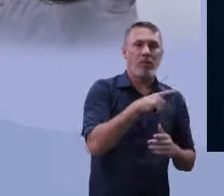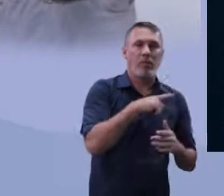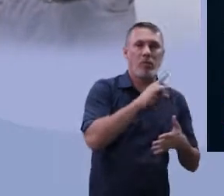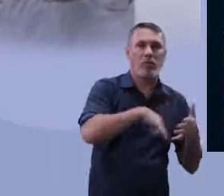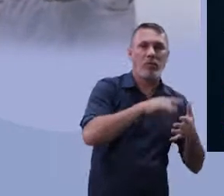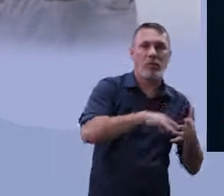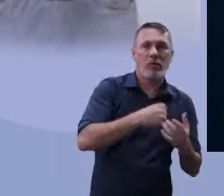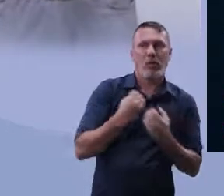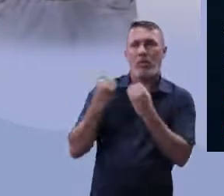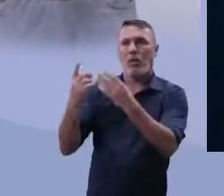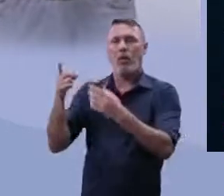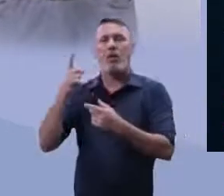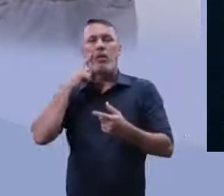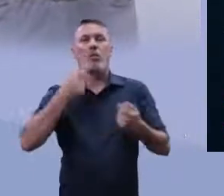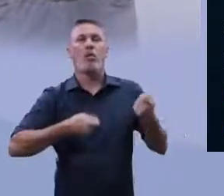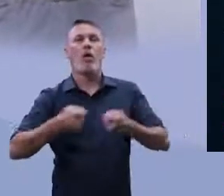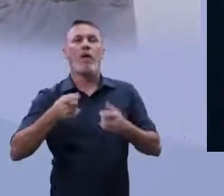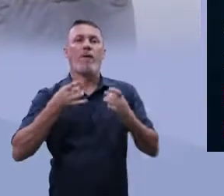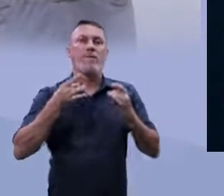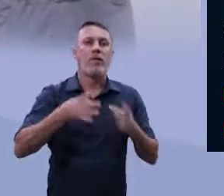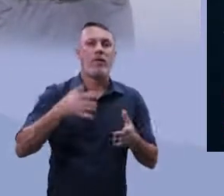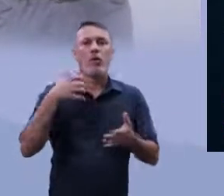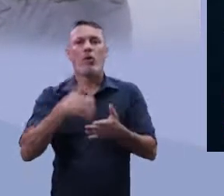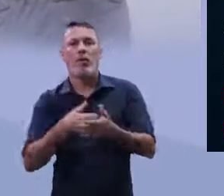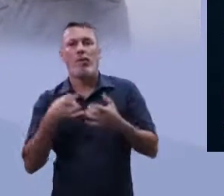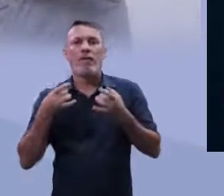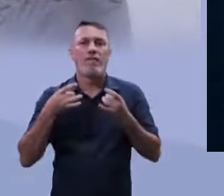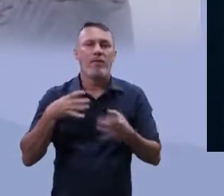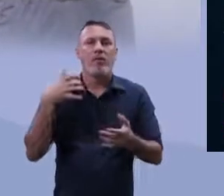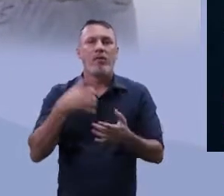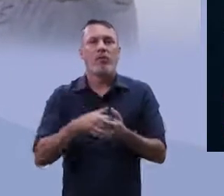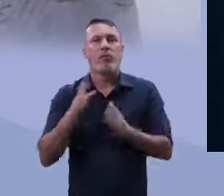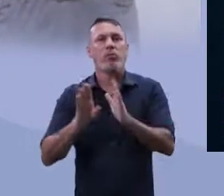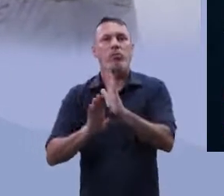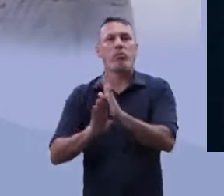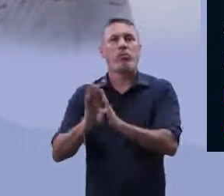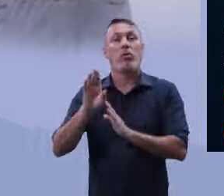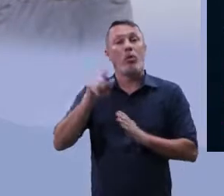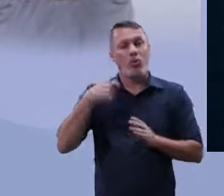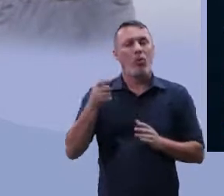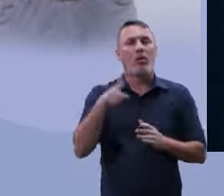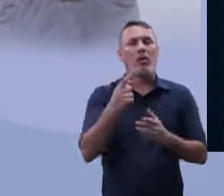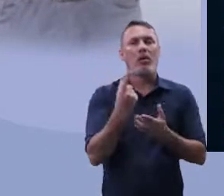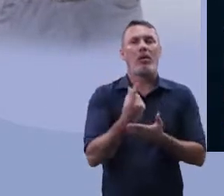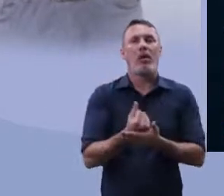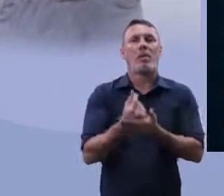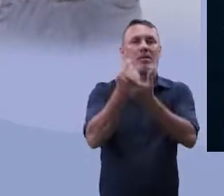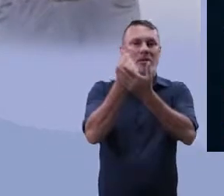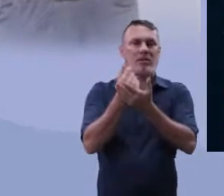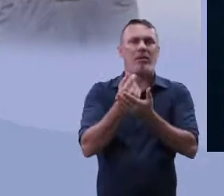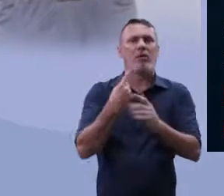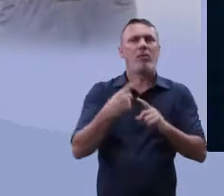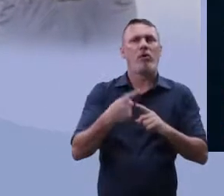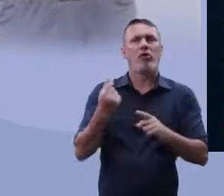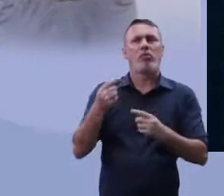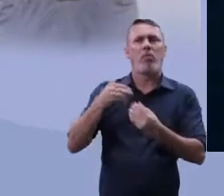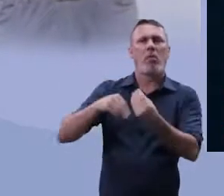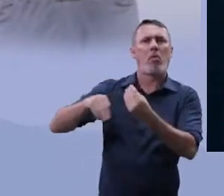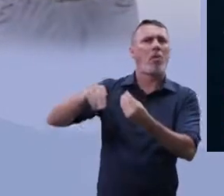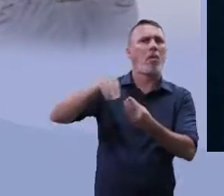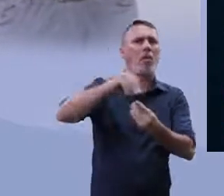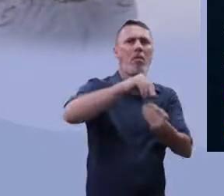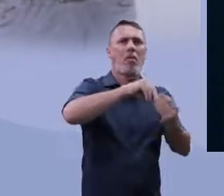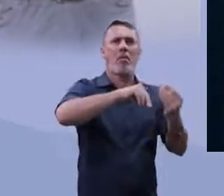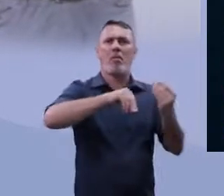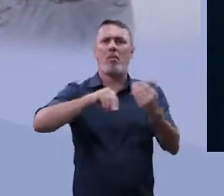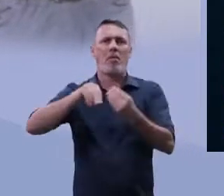ações dessas empresas. E aí entra até mesmo nessa figura desse novo capitalismo, né, onde você vai ter o